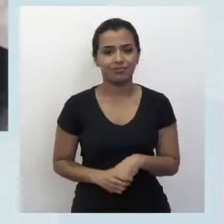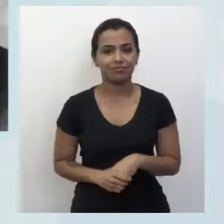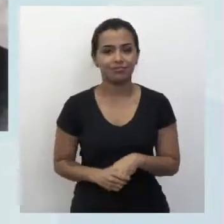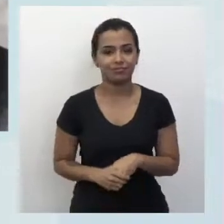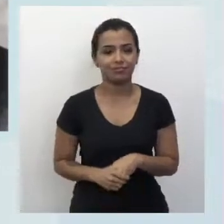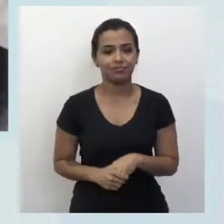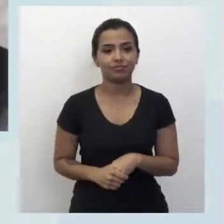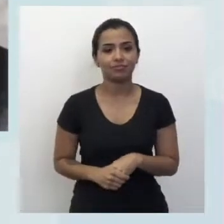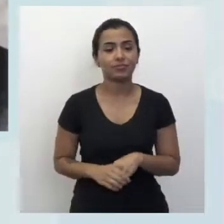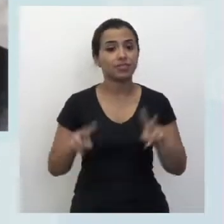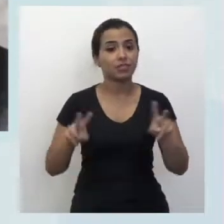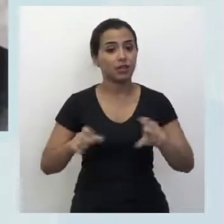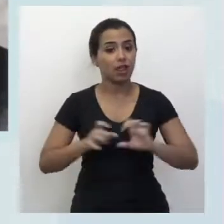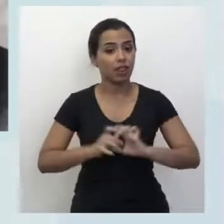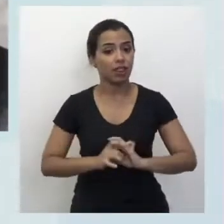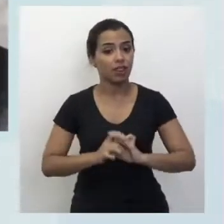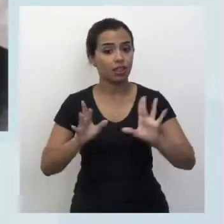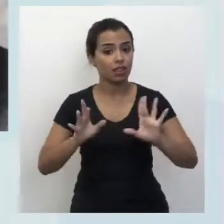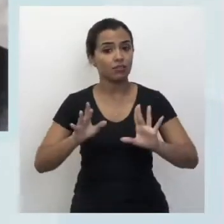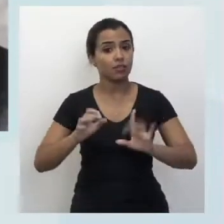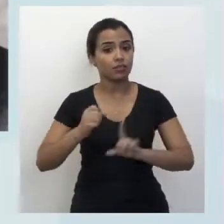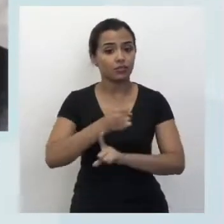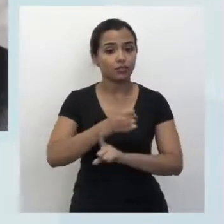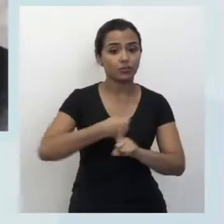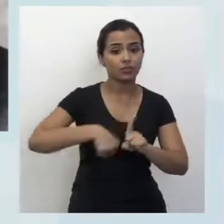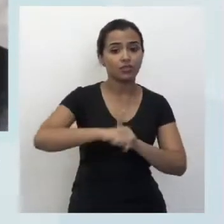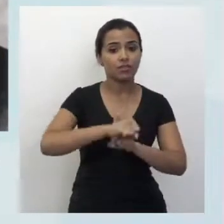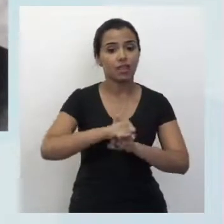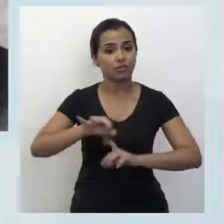sociedade organizada e vestida.